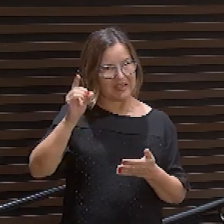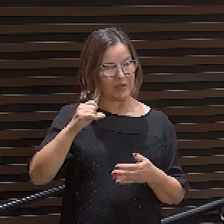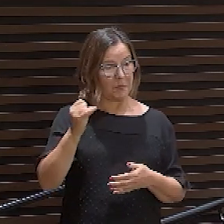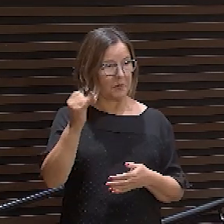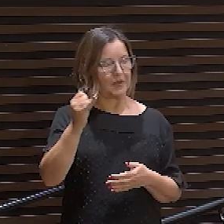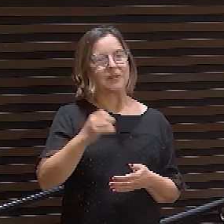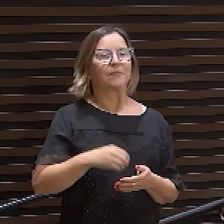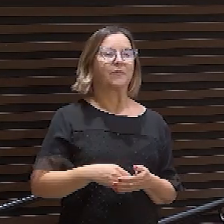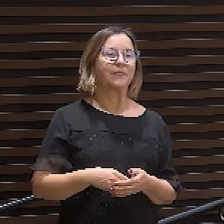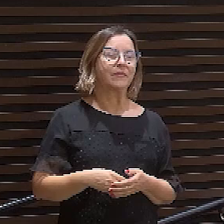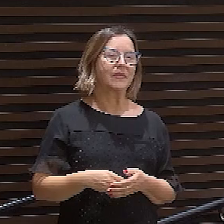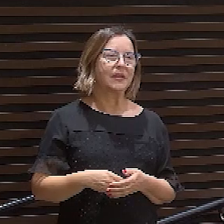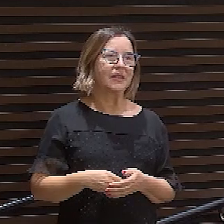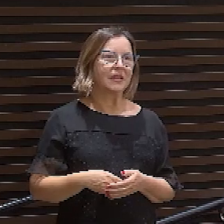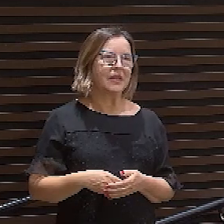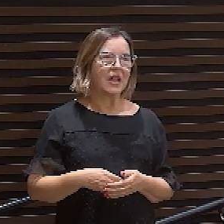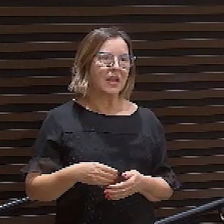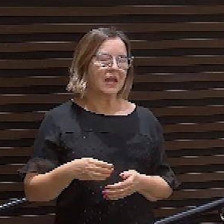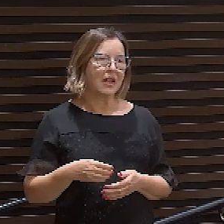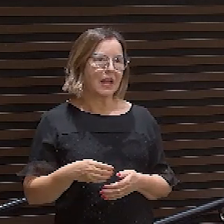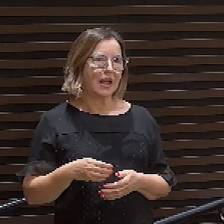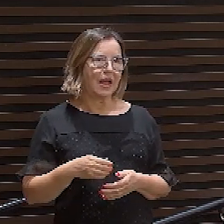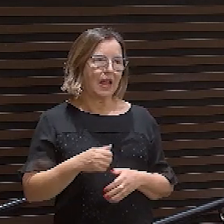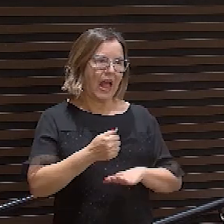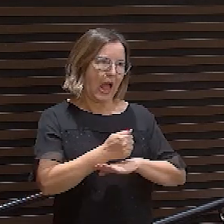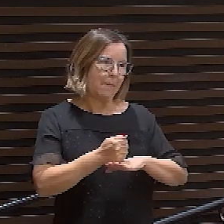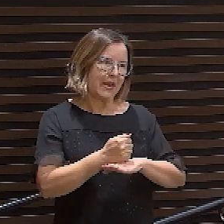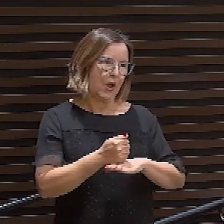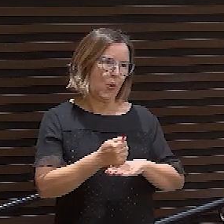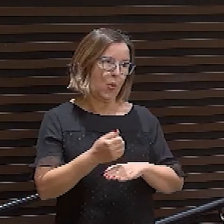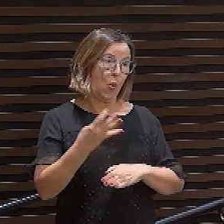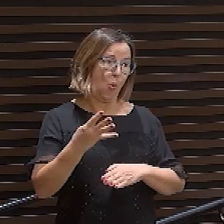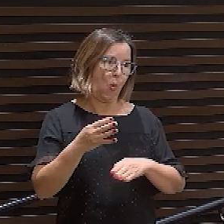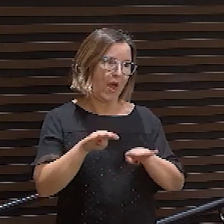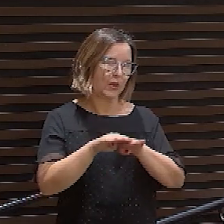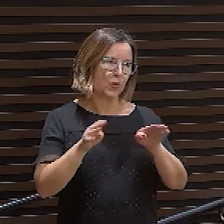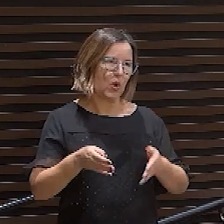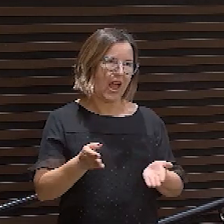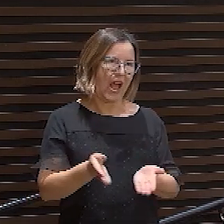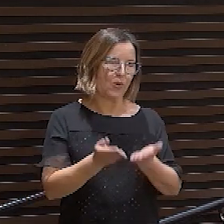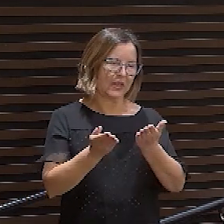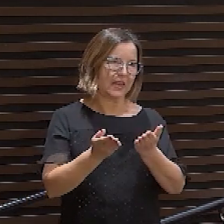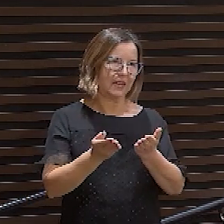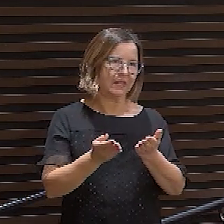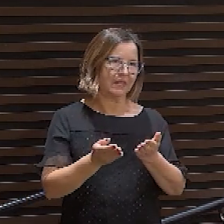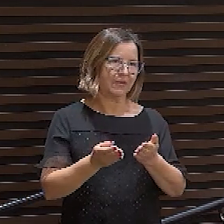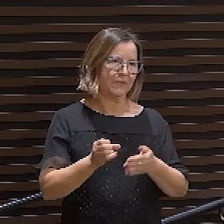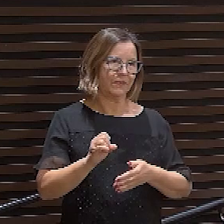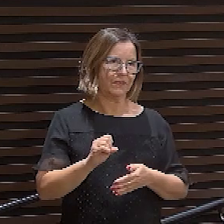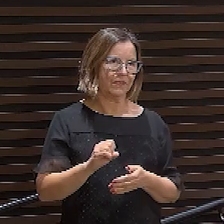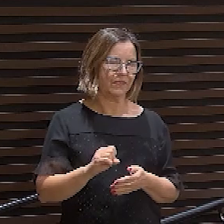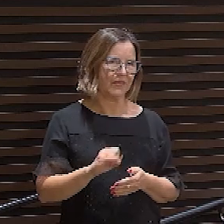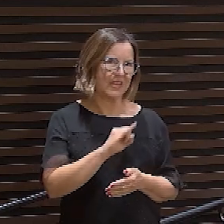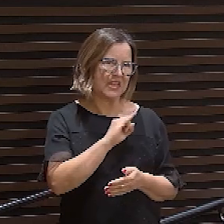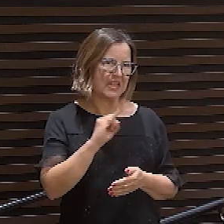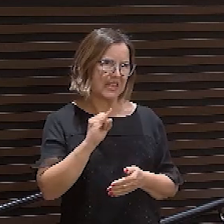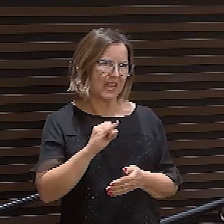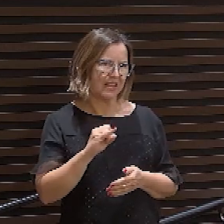Isaac são 4 poços. Jacó são 4 colunas. E